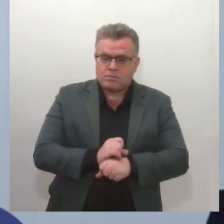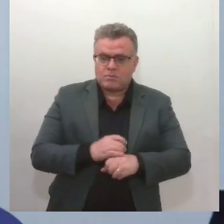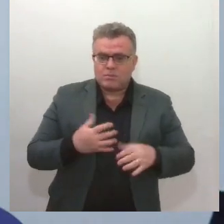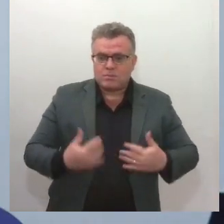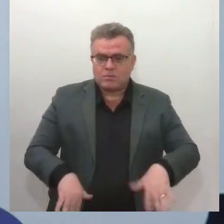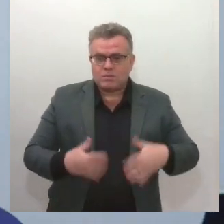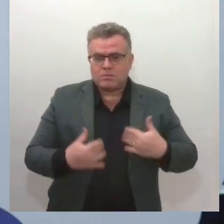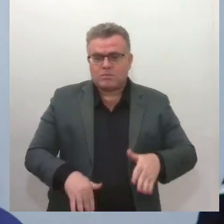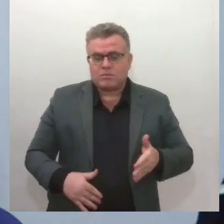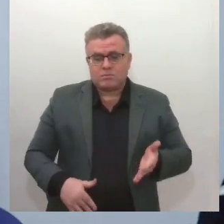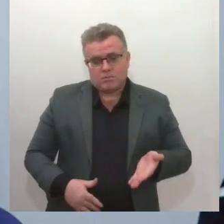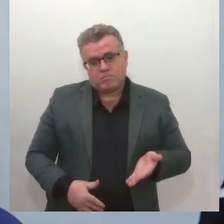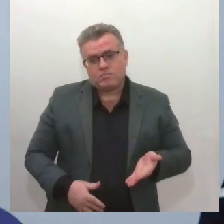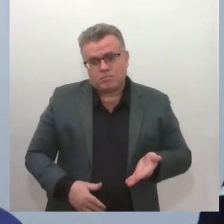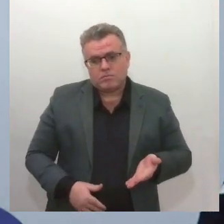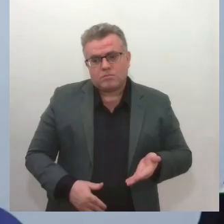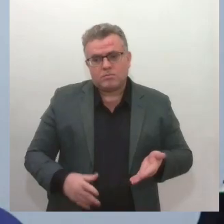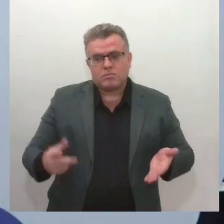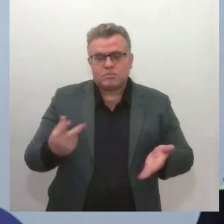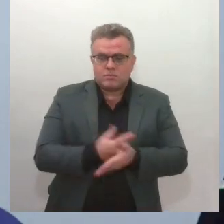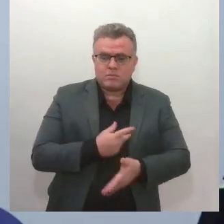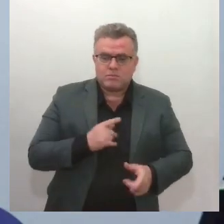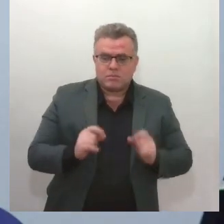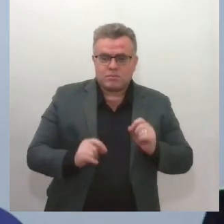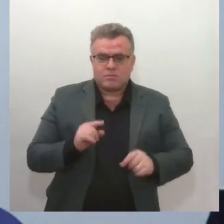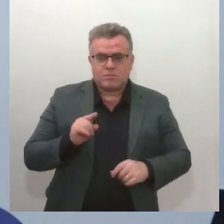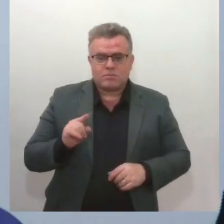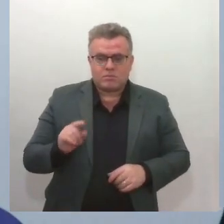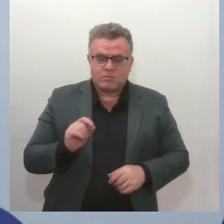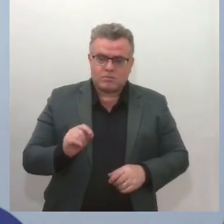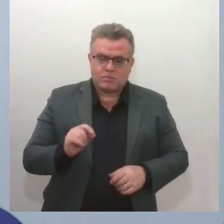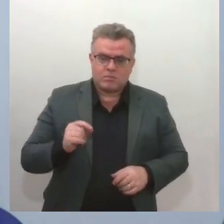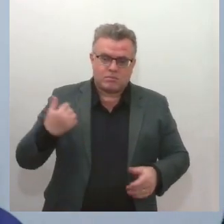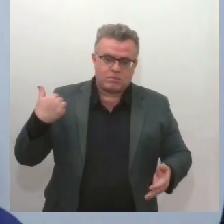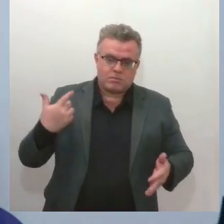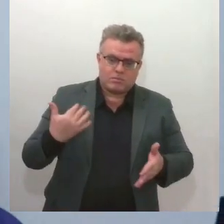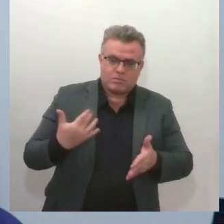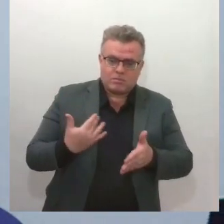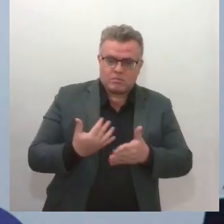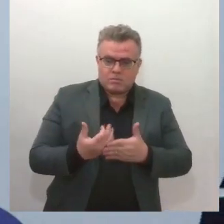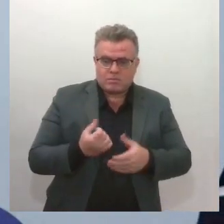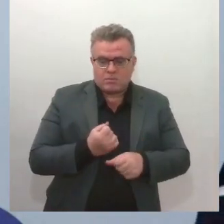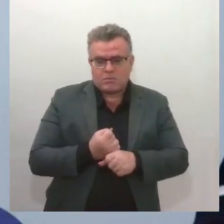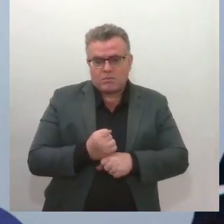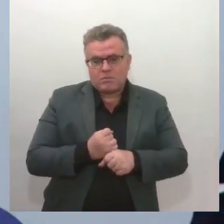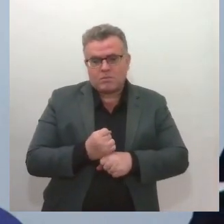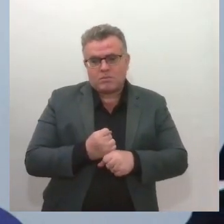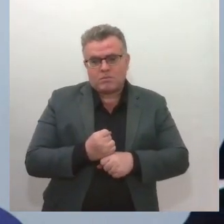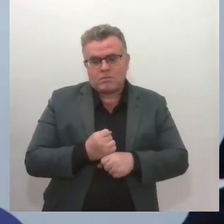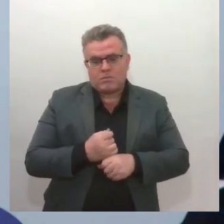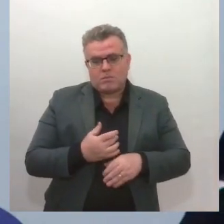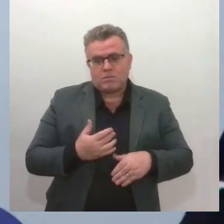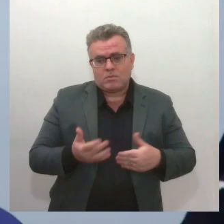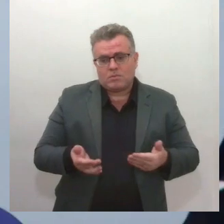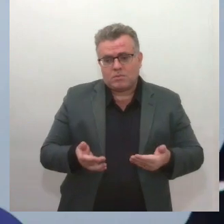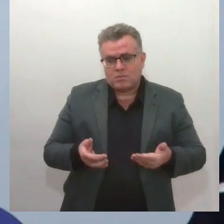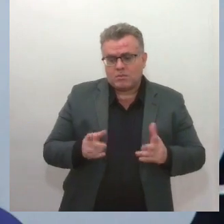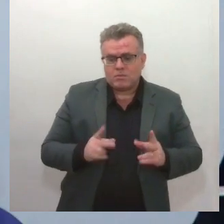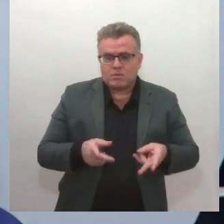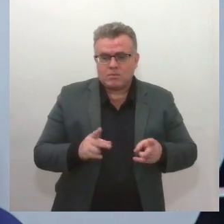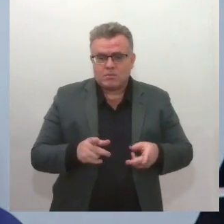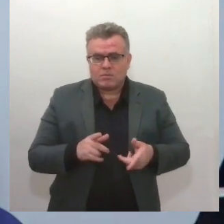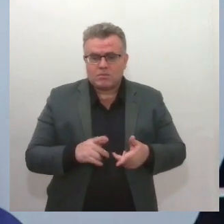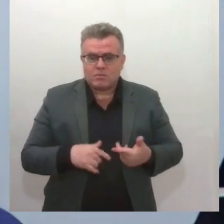ocorrido mesmo, que ocorreu como já vem ocorrendo, volto a dizer, como já vem ocorrendo há alguns anos e mesmo assim as coisas funcionavam.